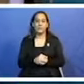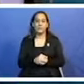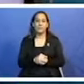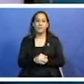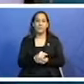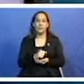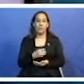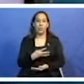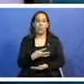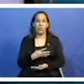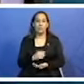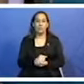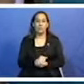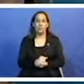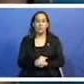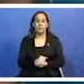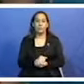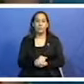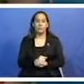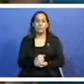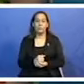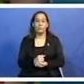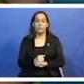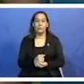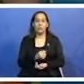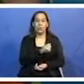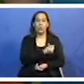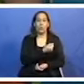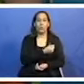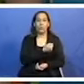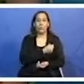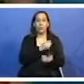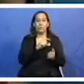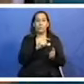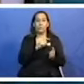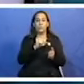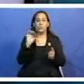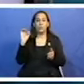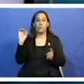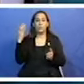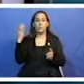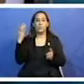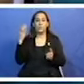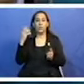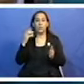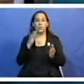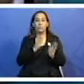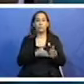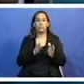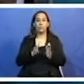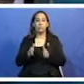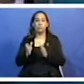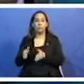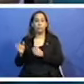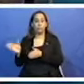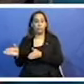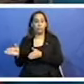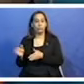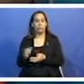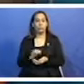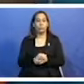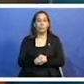4. Numere a sequência dos fatos dessa história. Numerar é colocar